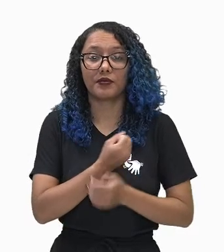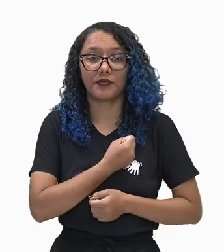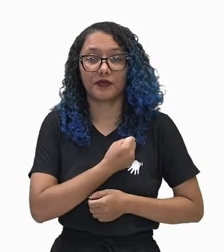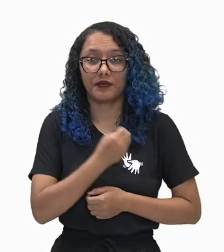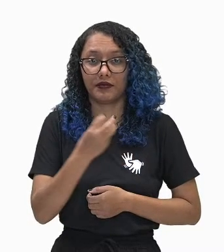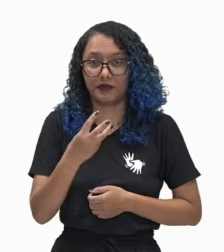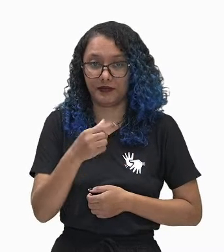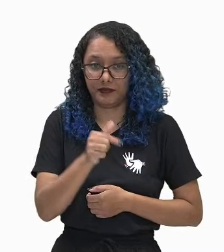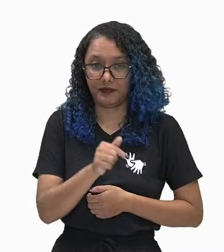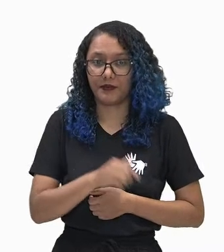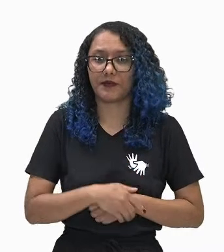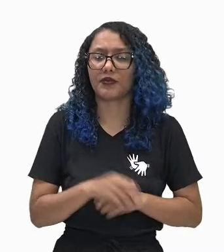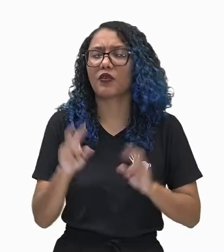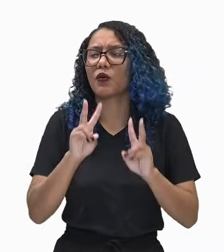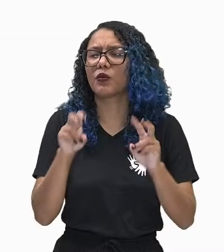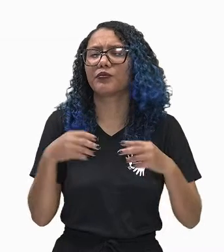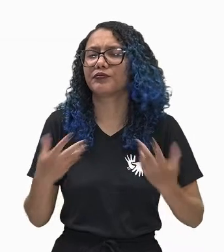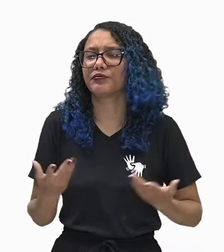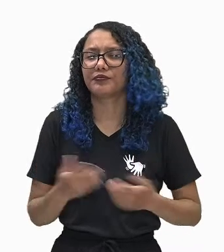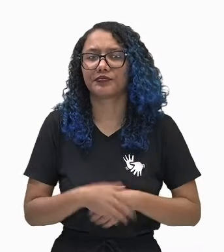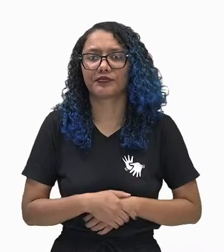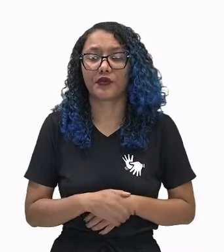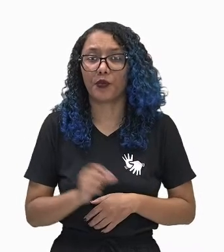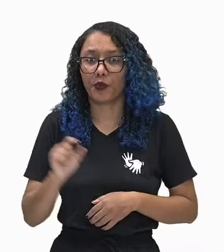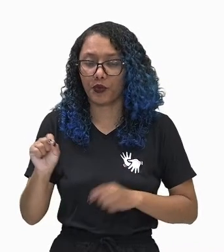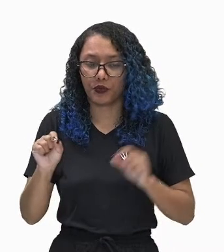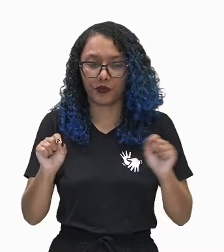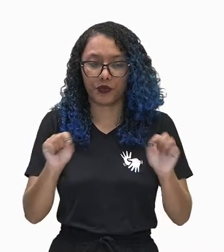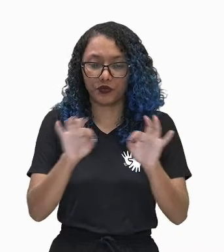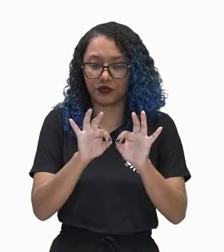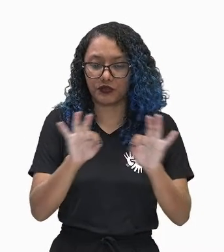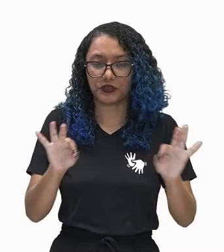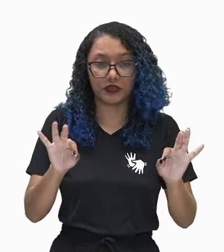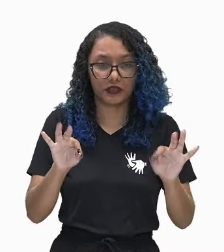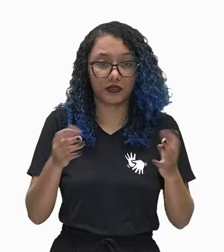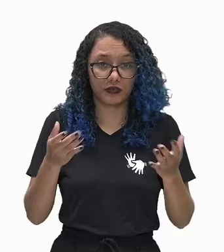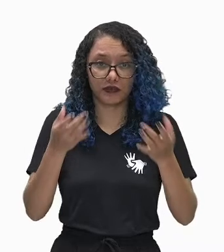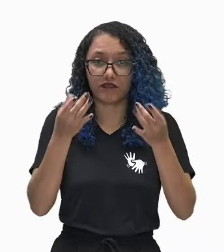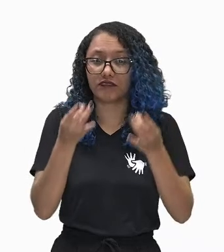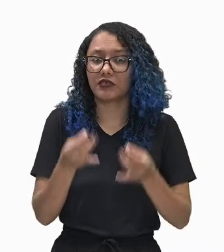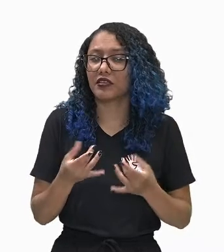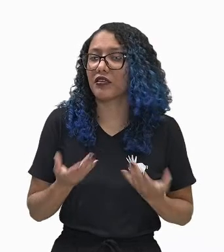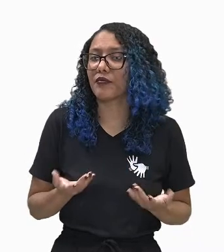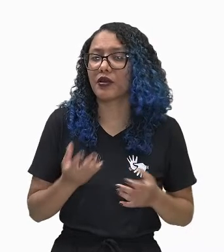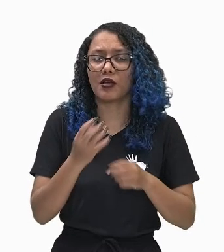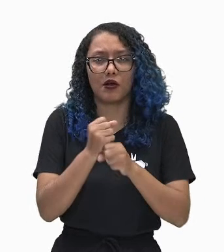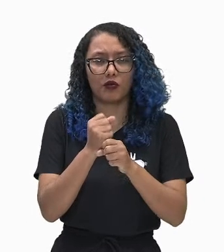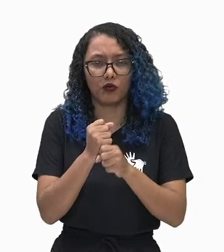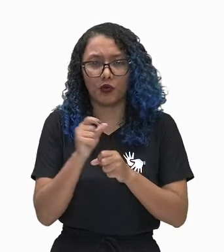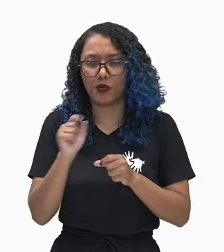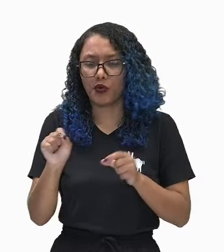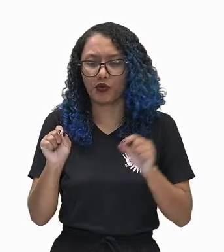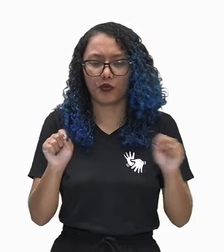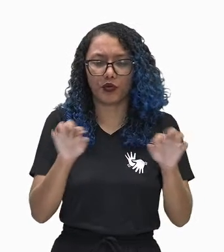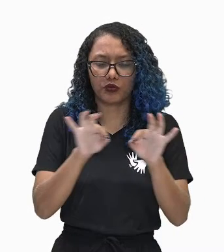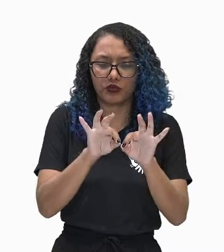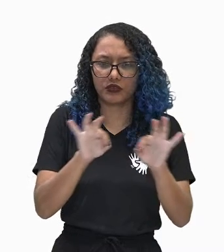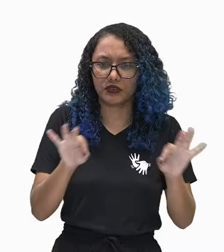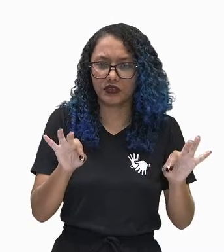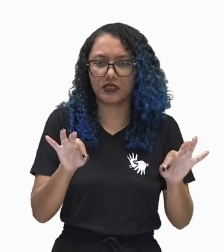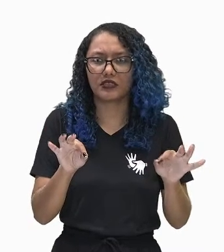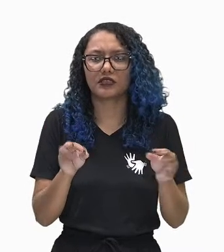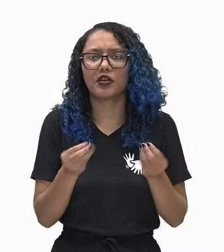número 37, objeto de conhecimento, distância entre dois pontos, detalhamento, cálculo da distância entre dois